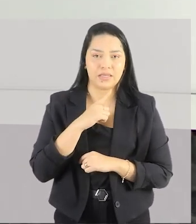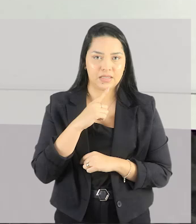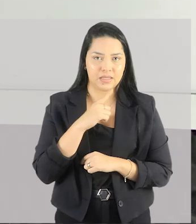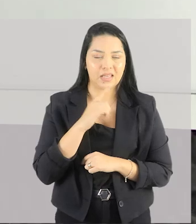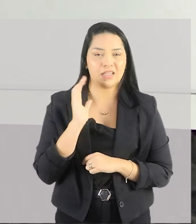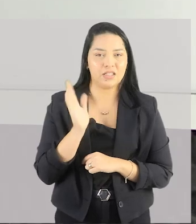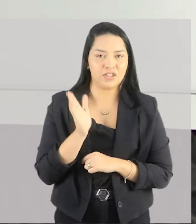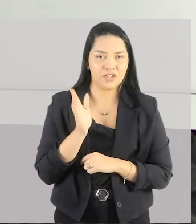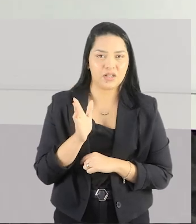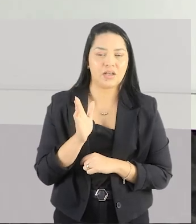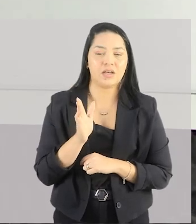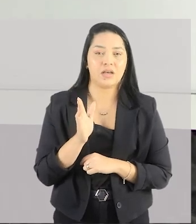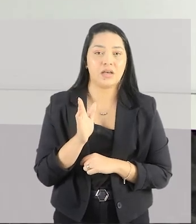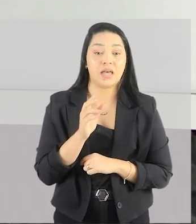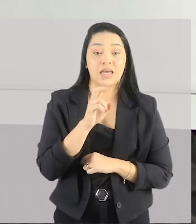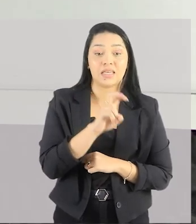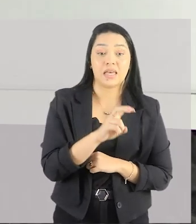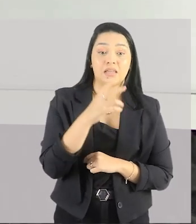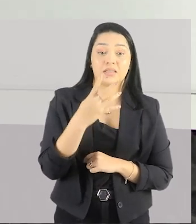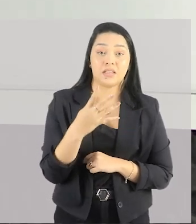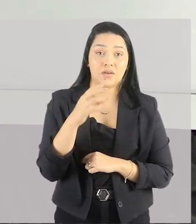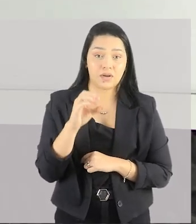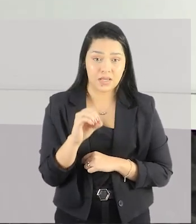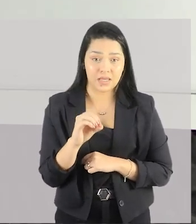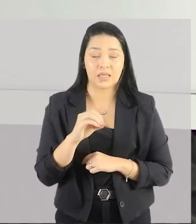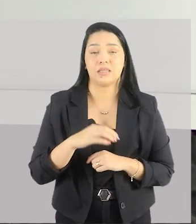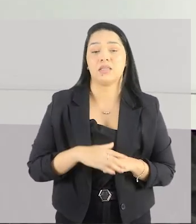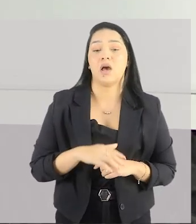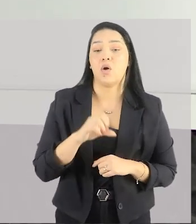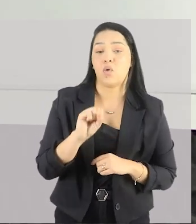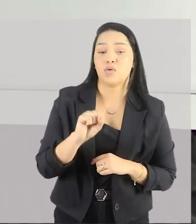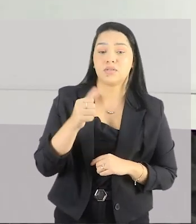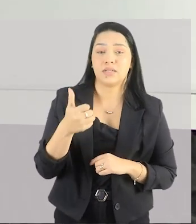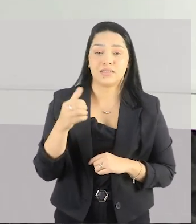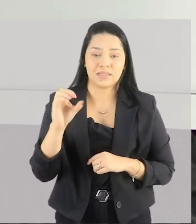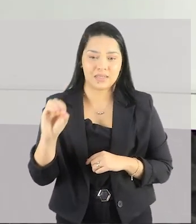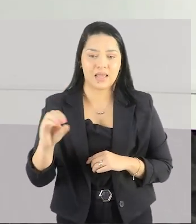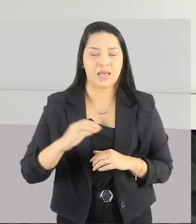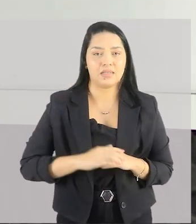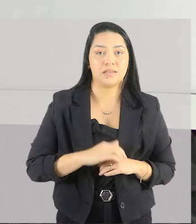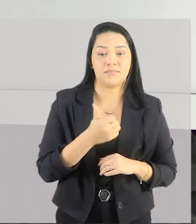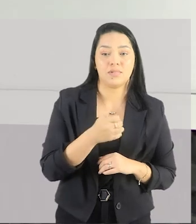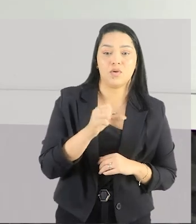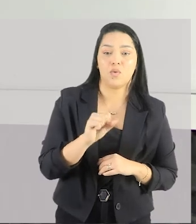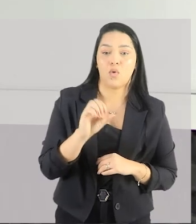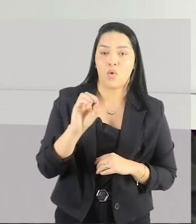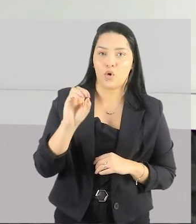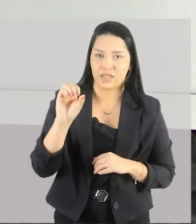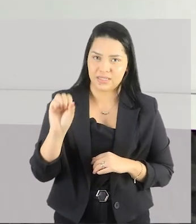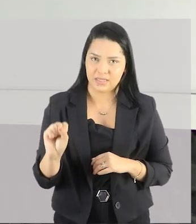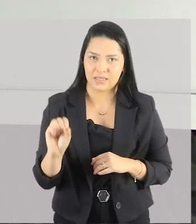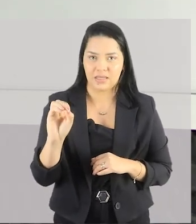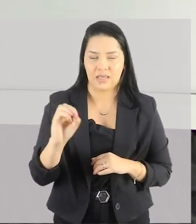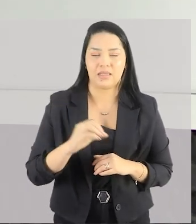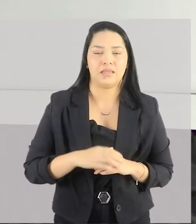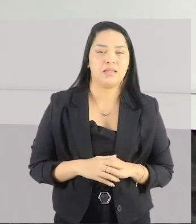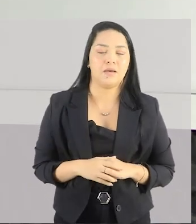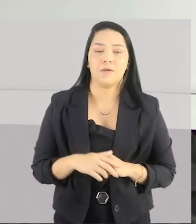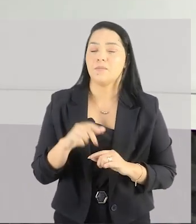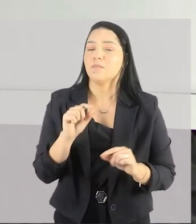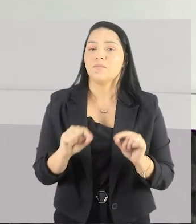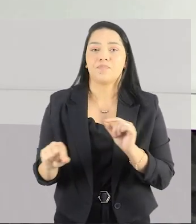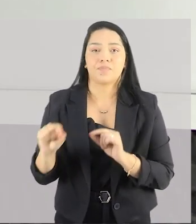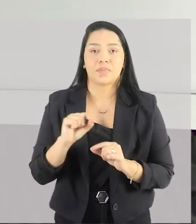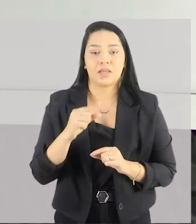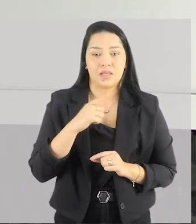comum entre 540, entre 810 e entre 1080, tá? Essa conta,